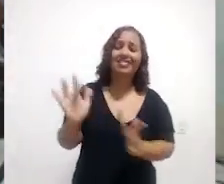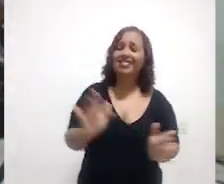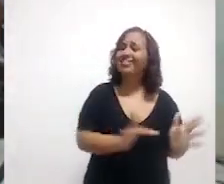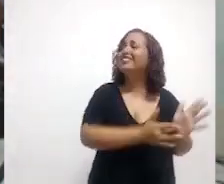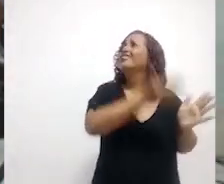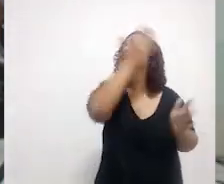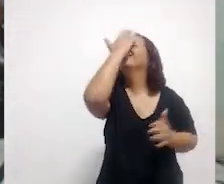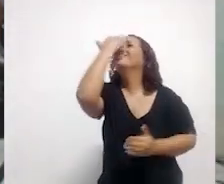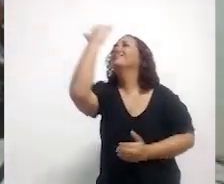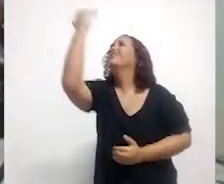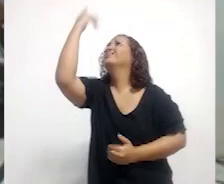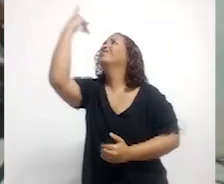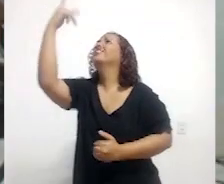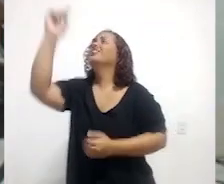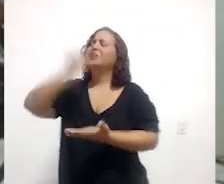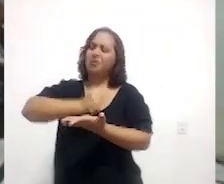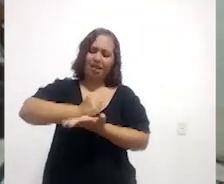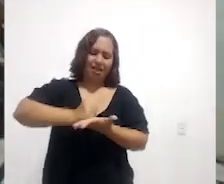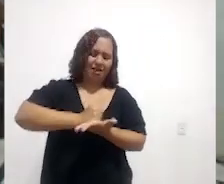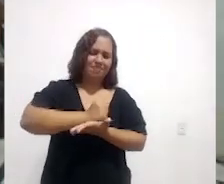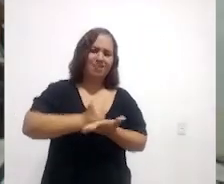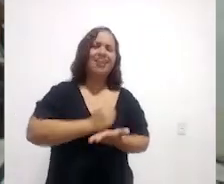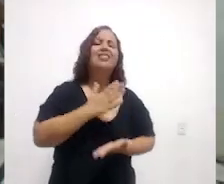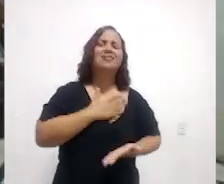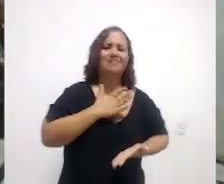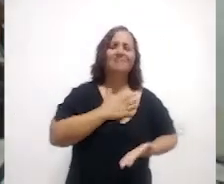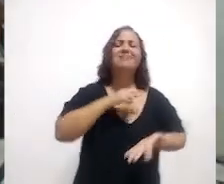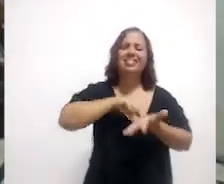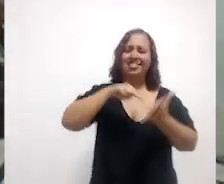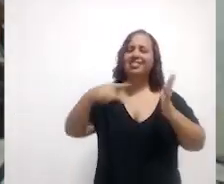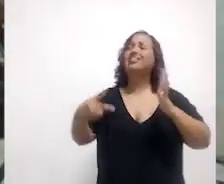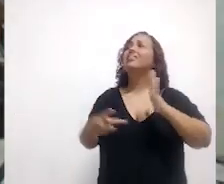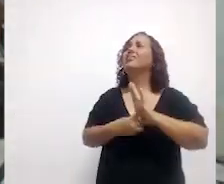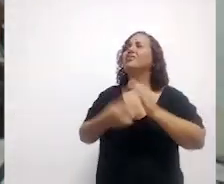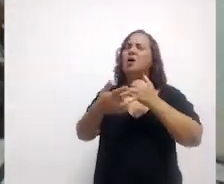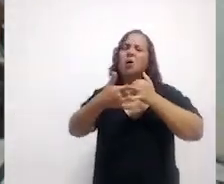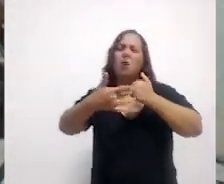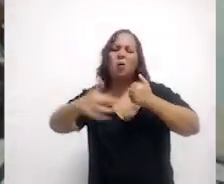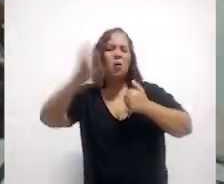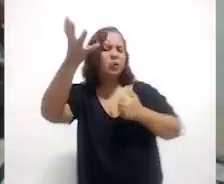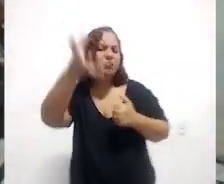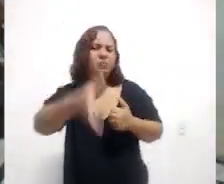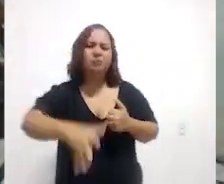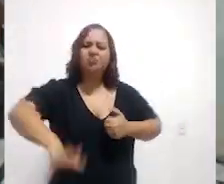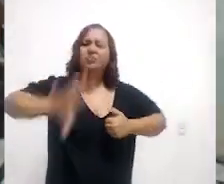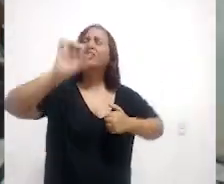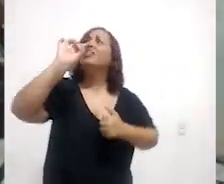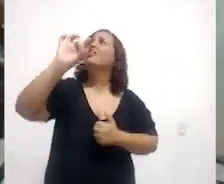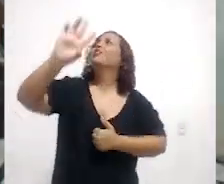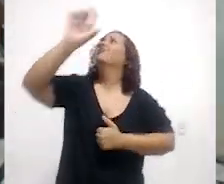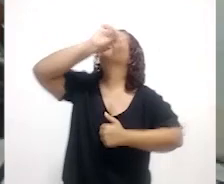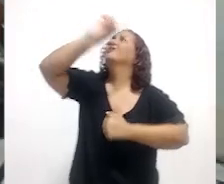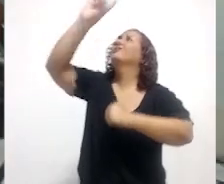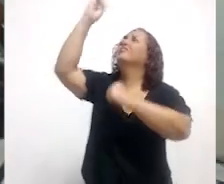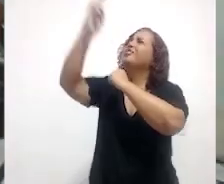presença é o meu remédio. Jesus, eu não quero ouro nem prata, só quero que cuide de mim.